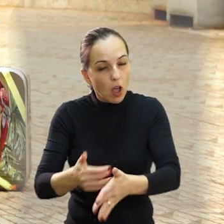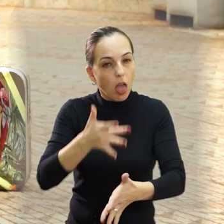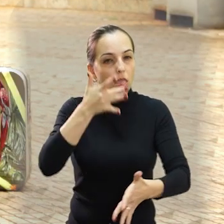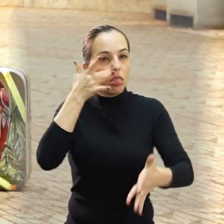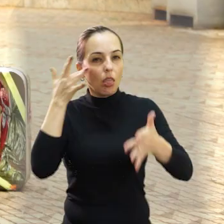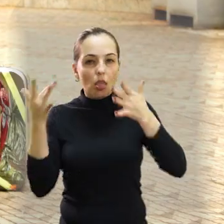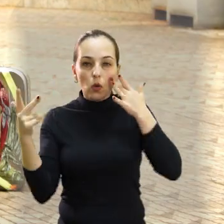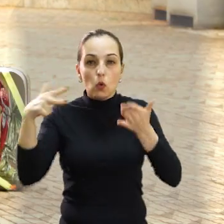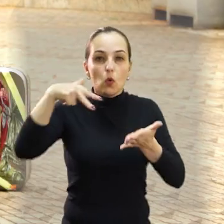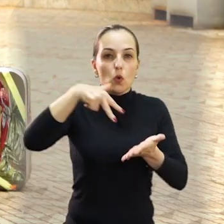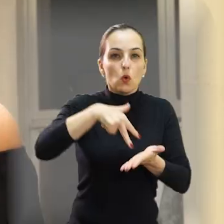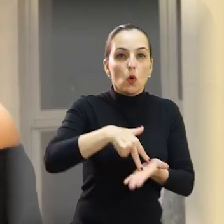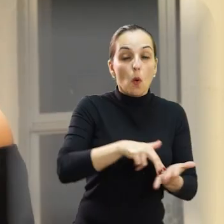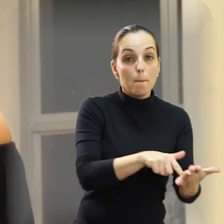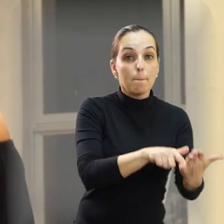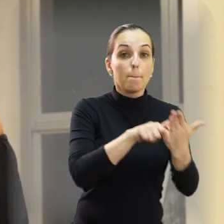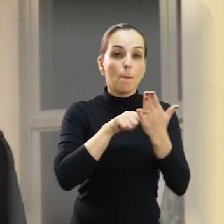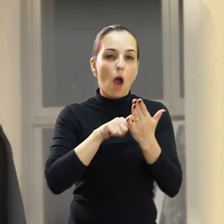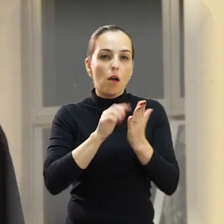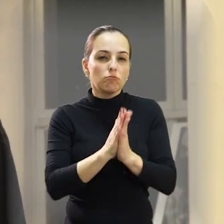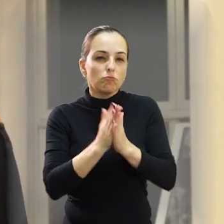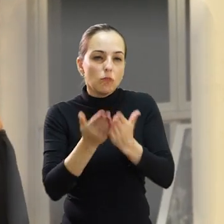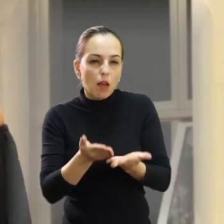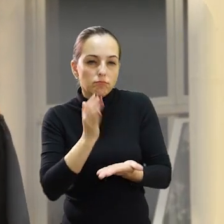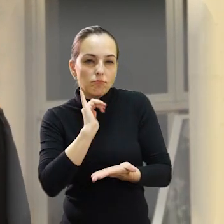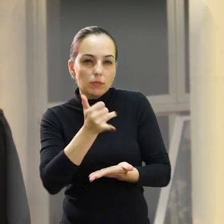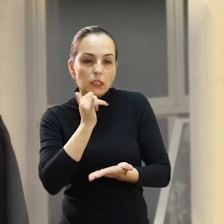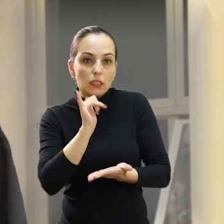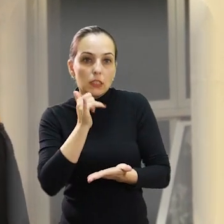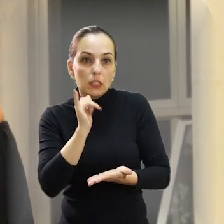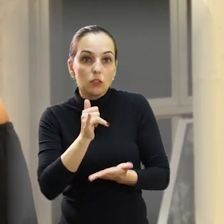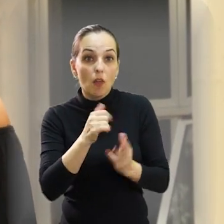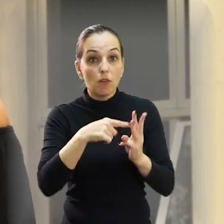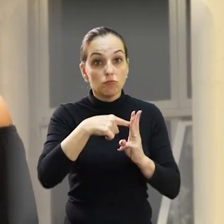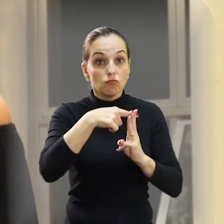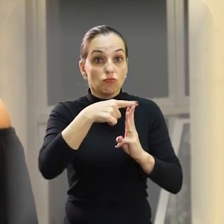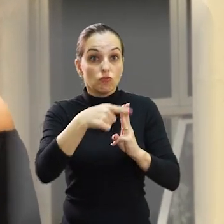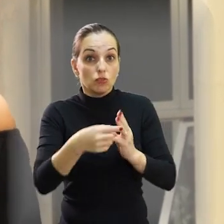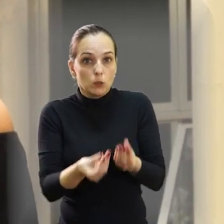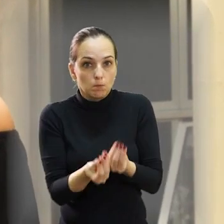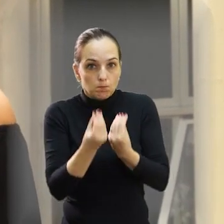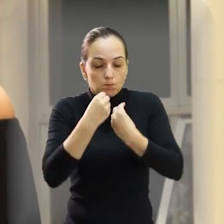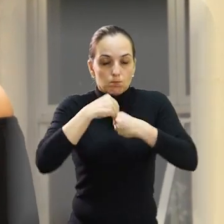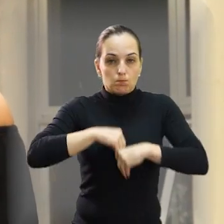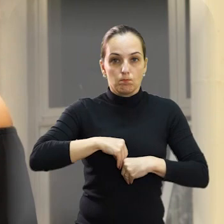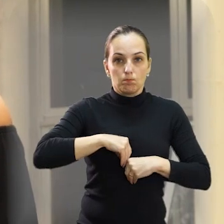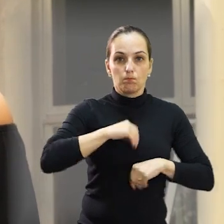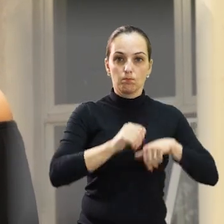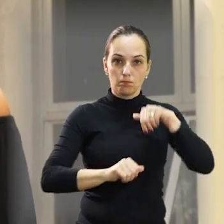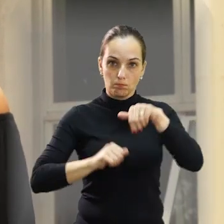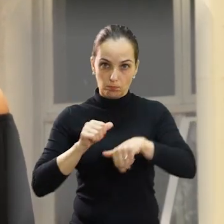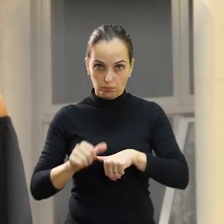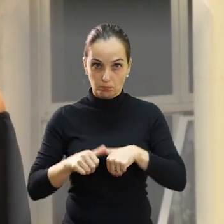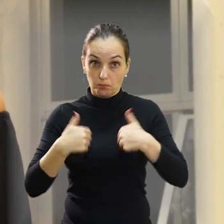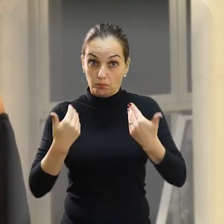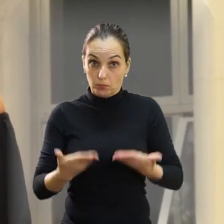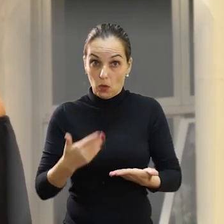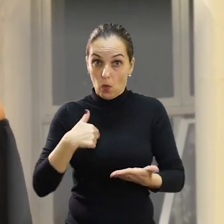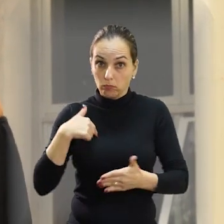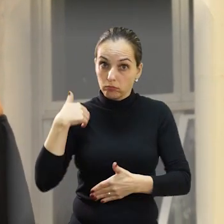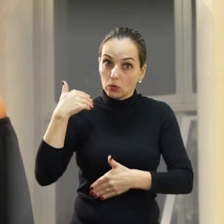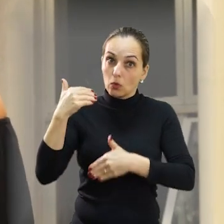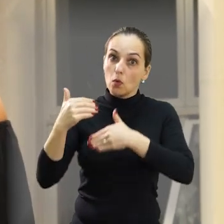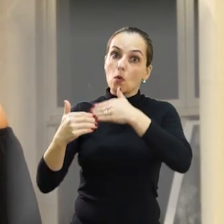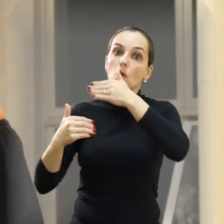espetáculo, a cada história que eu vou contar, a transformação vem primeiro dentro de mim, Então isso faz com que